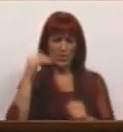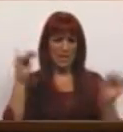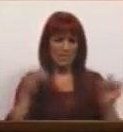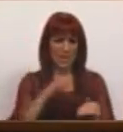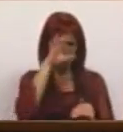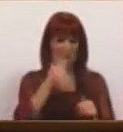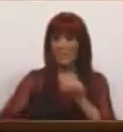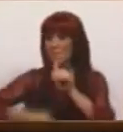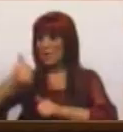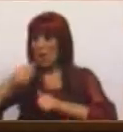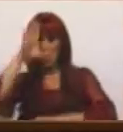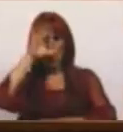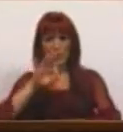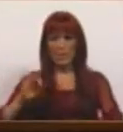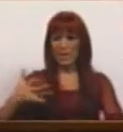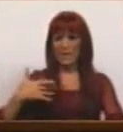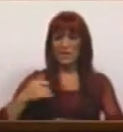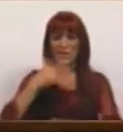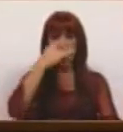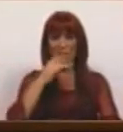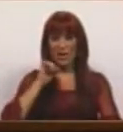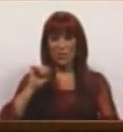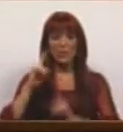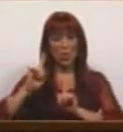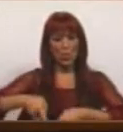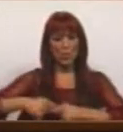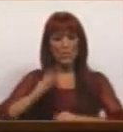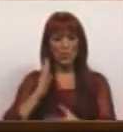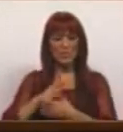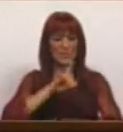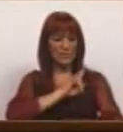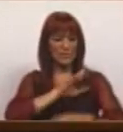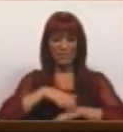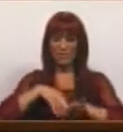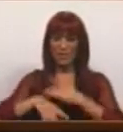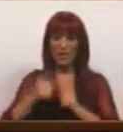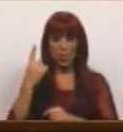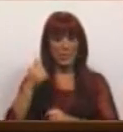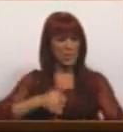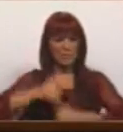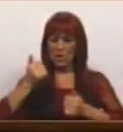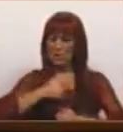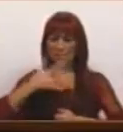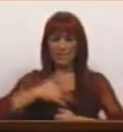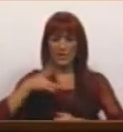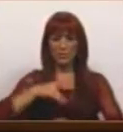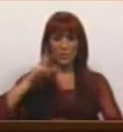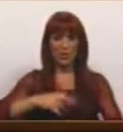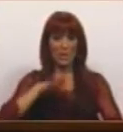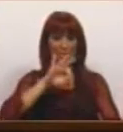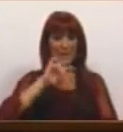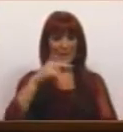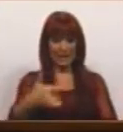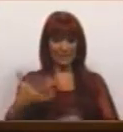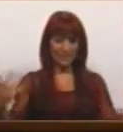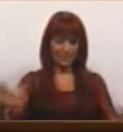Estado melhor, o governo do PSD Cavaco Silva iniciou o processo de privatização de uma das maiores empresas portuguesas, a Portugal